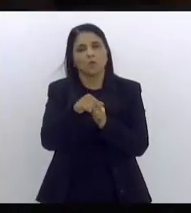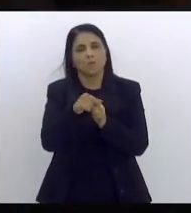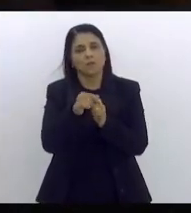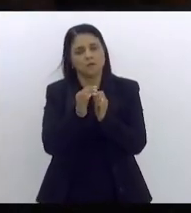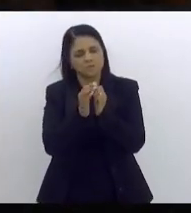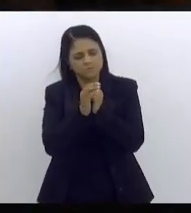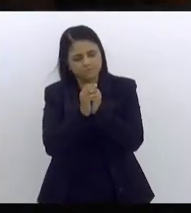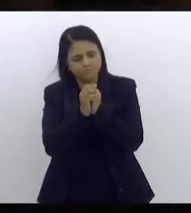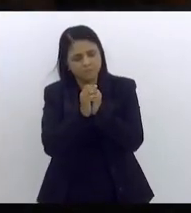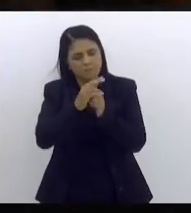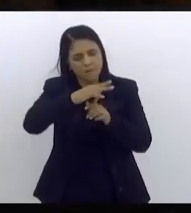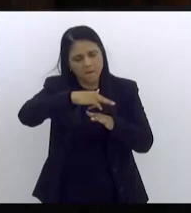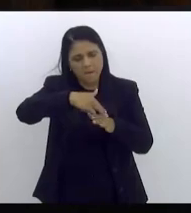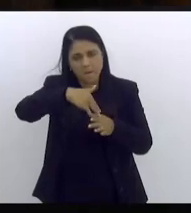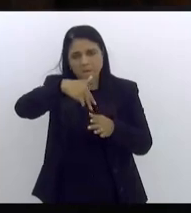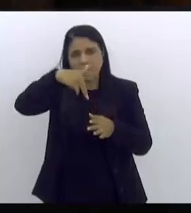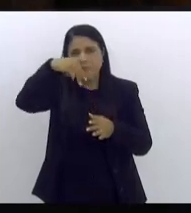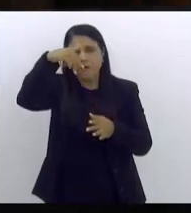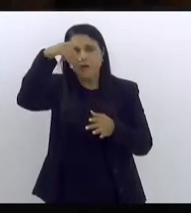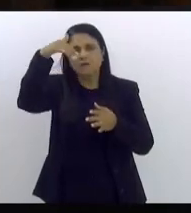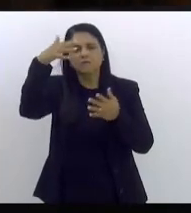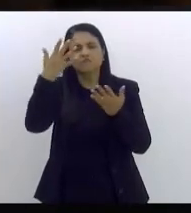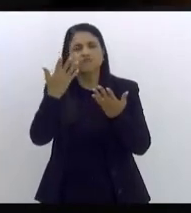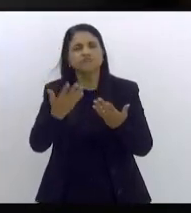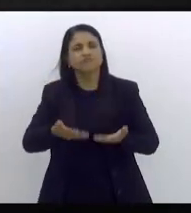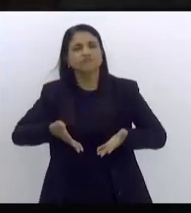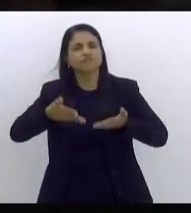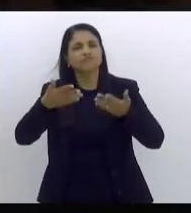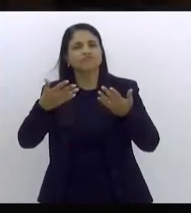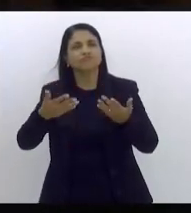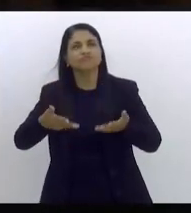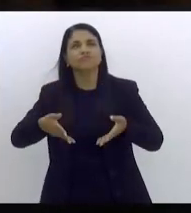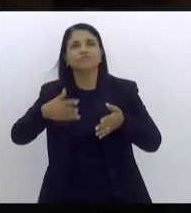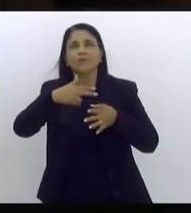também seja suave.